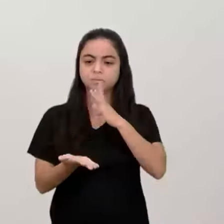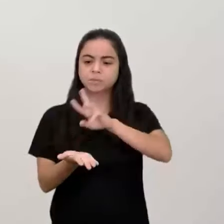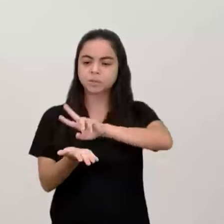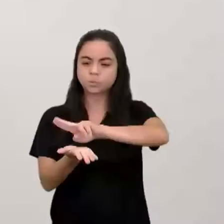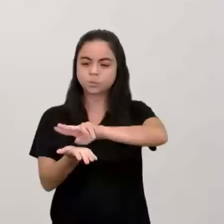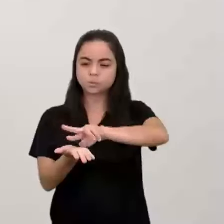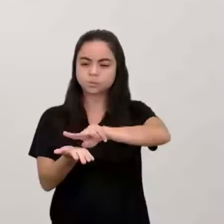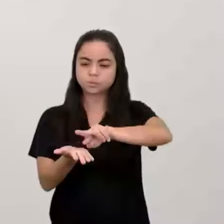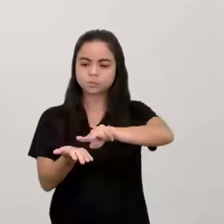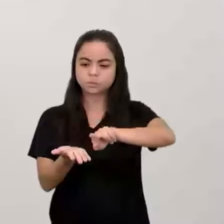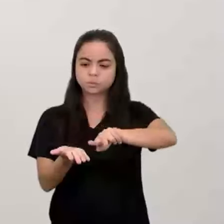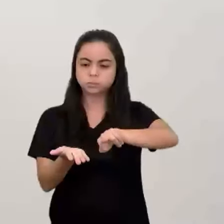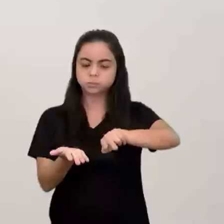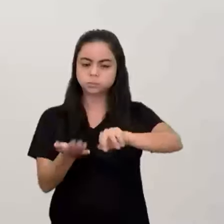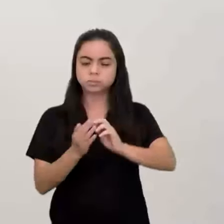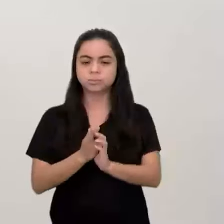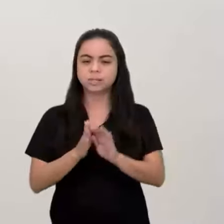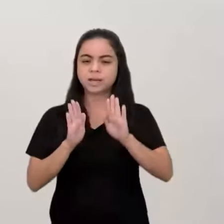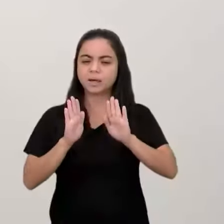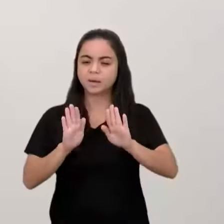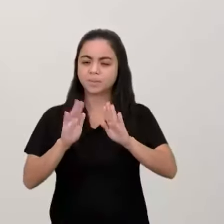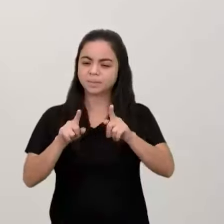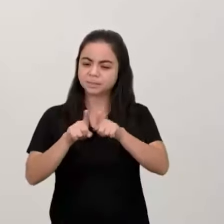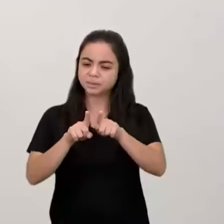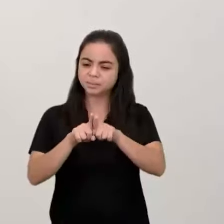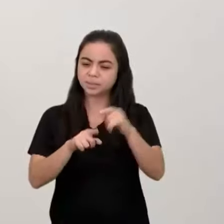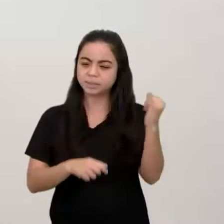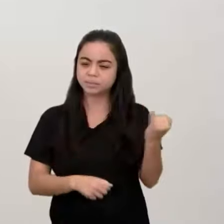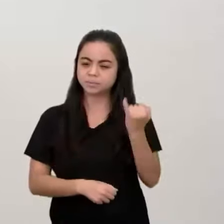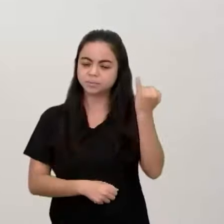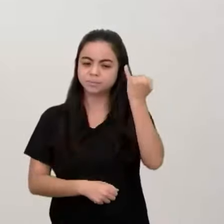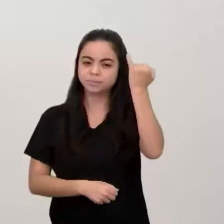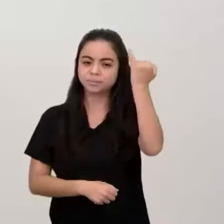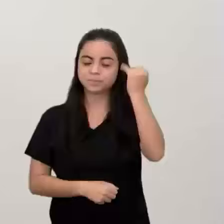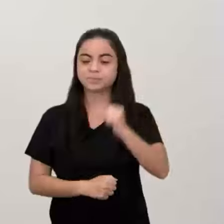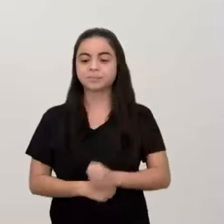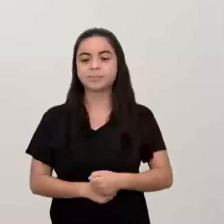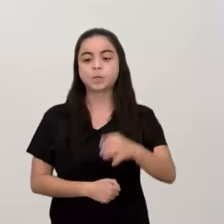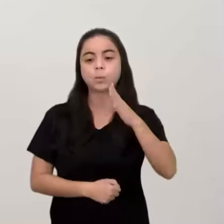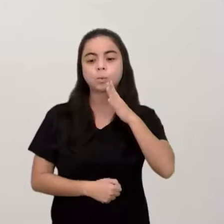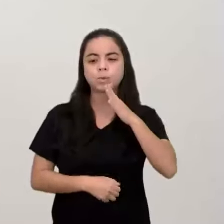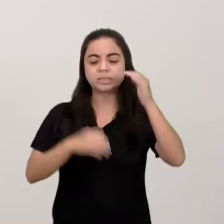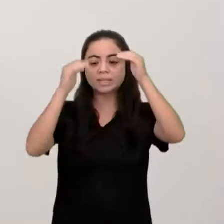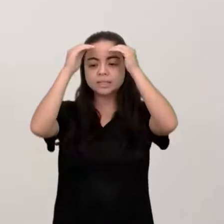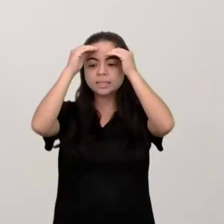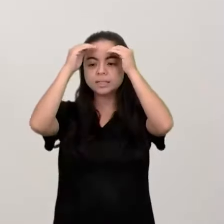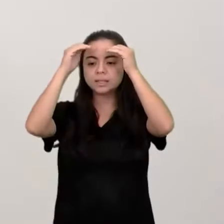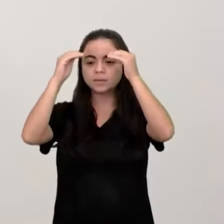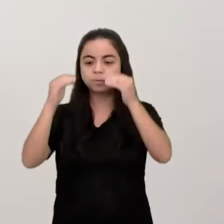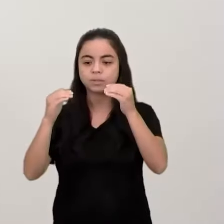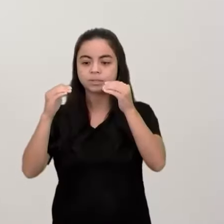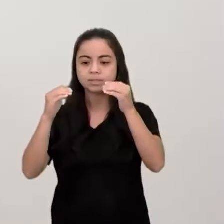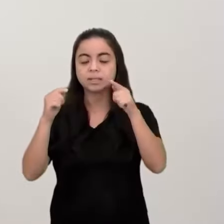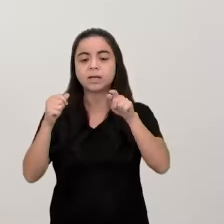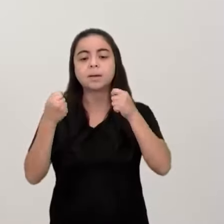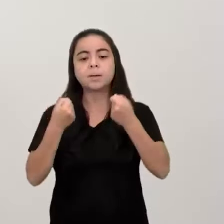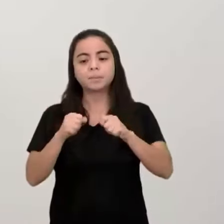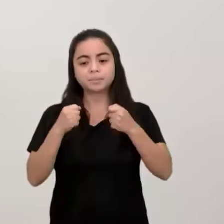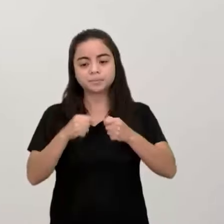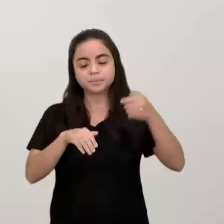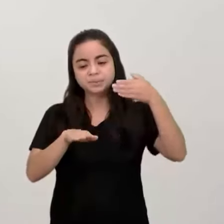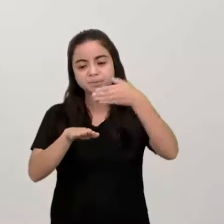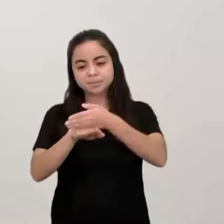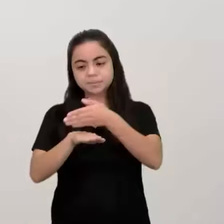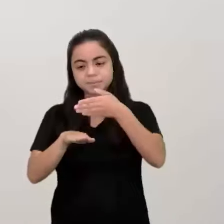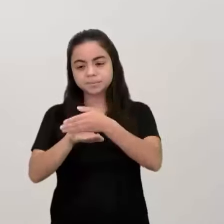sim. Porém, tem algo muito importante. Mais do que conhecer e reconhecer, para você